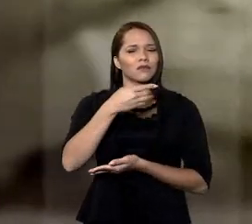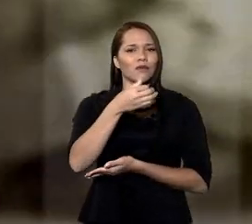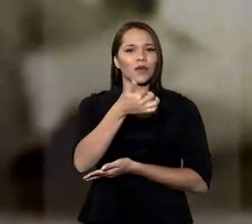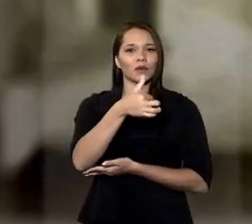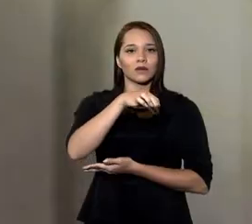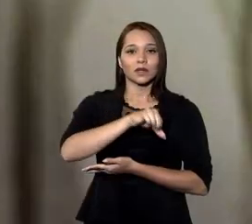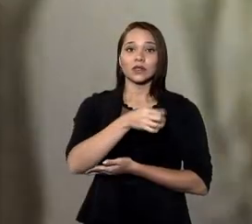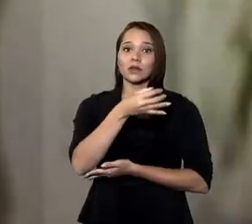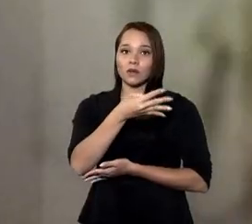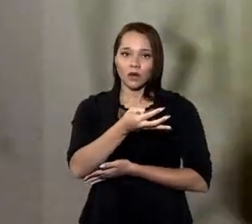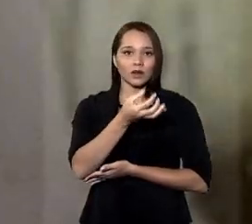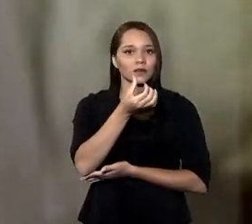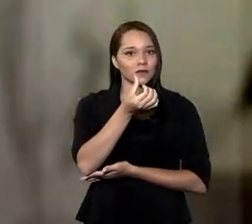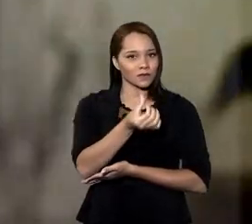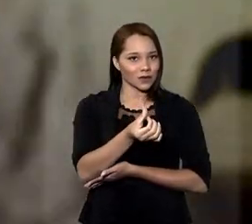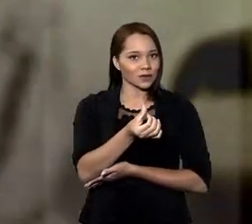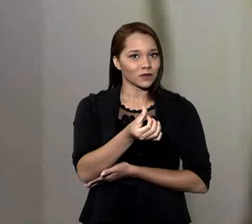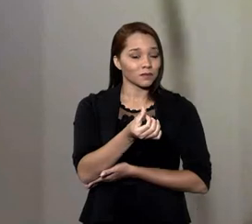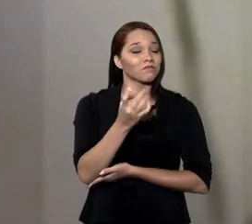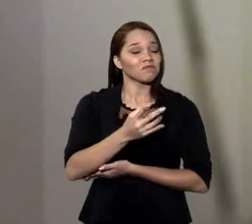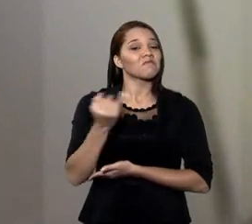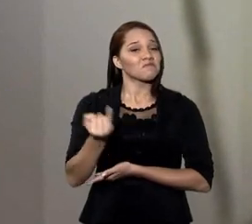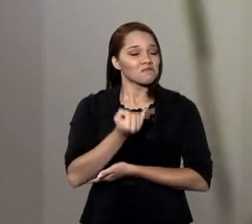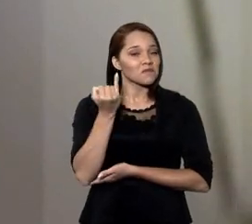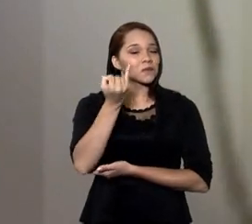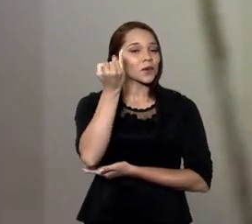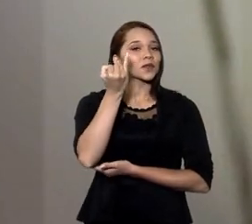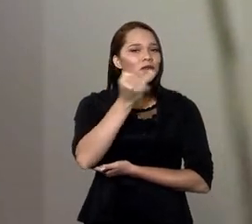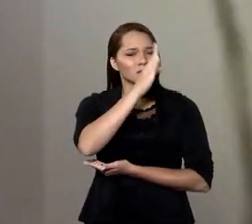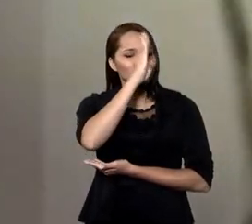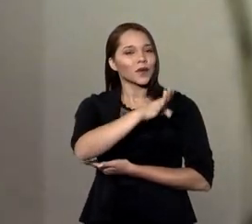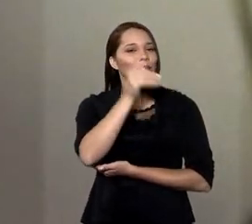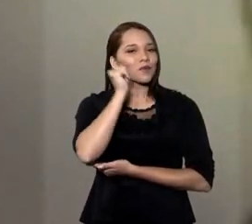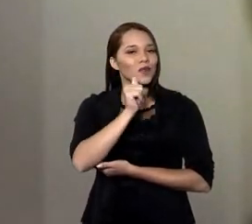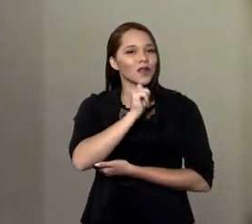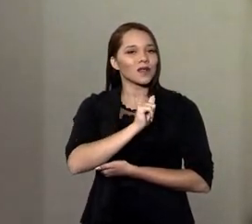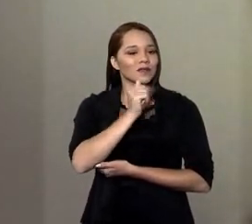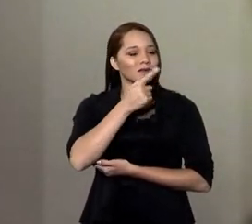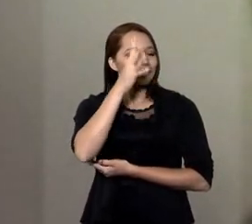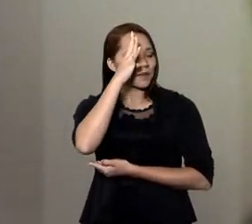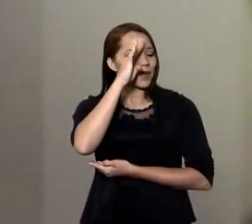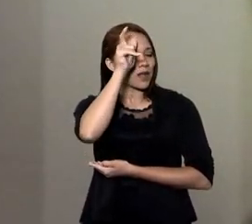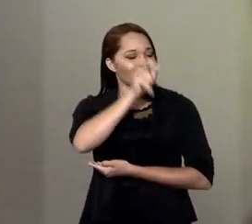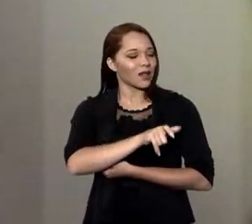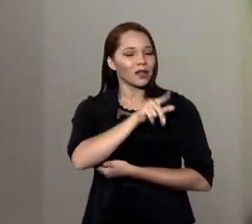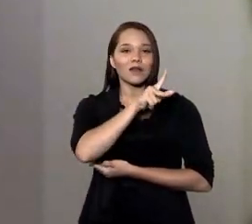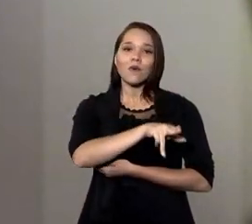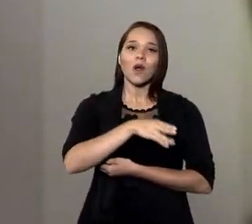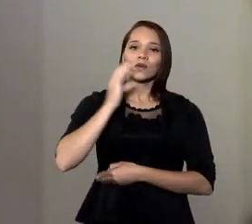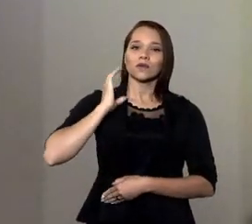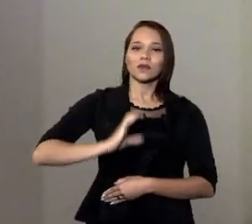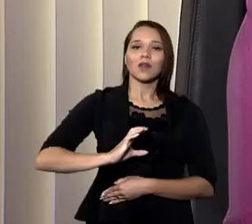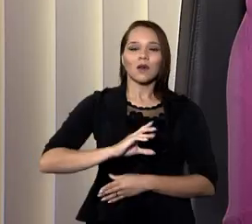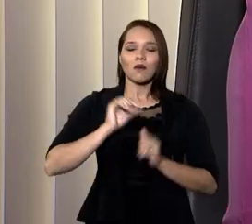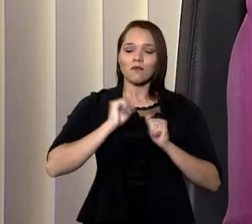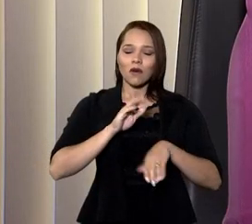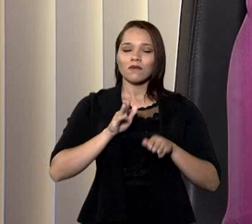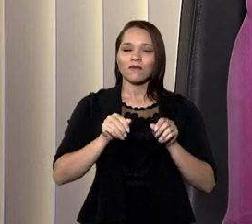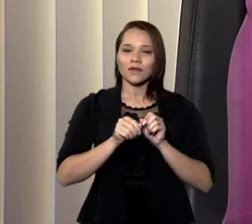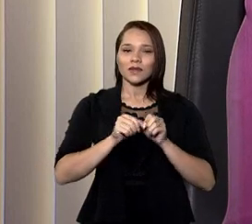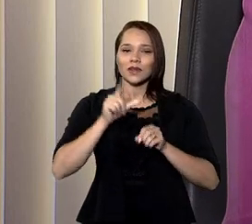1946 e isso é importante exatamente para a mulher ser reconhecida como cidadã e poder fazer as suas escolhas políticas